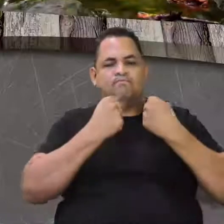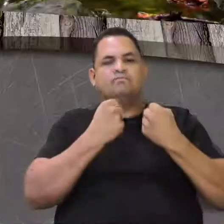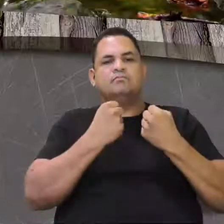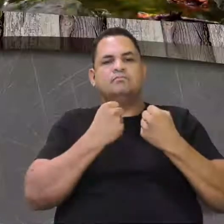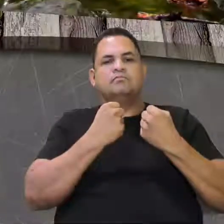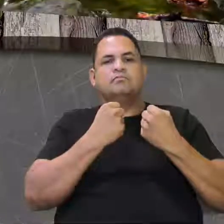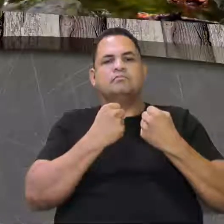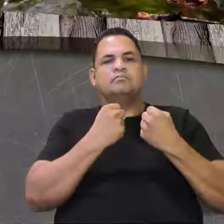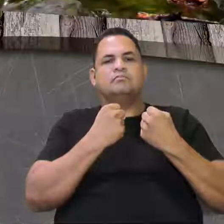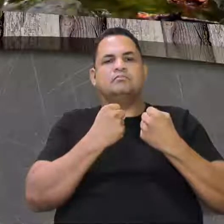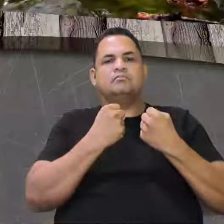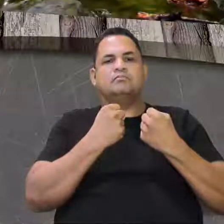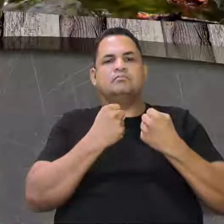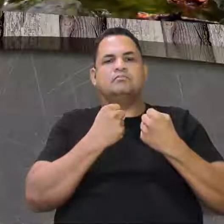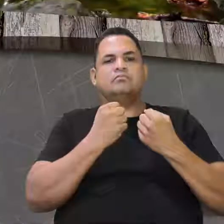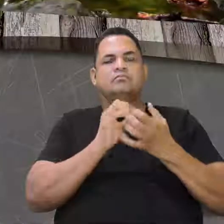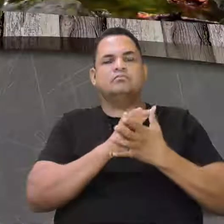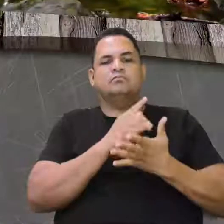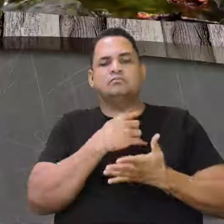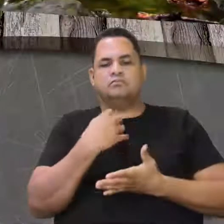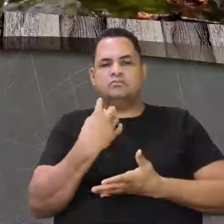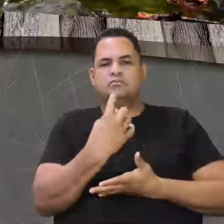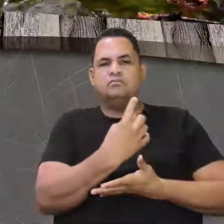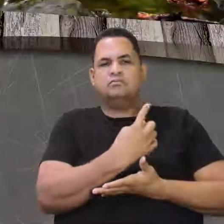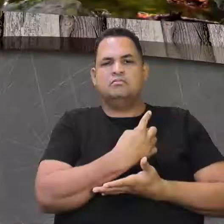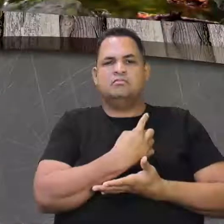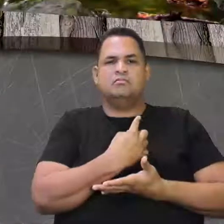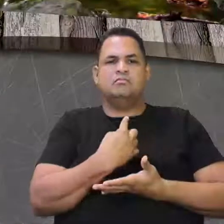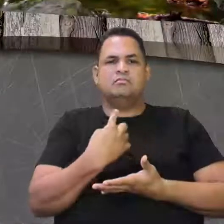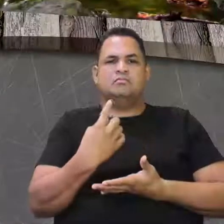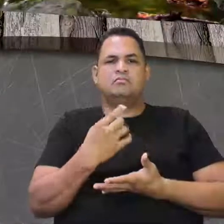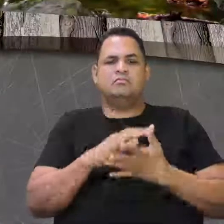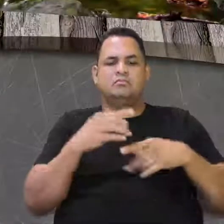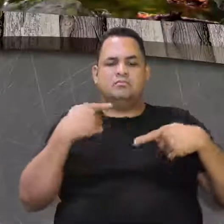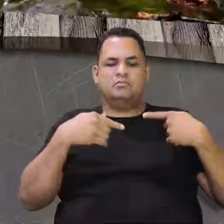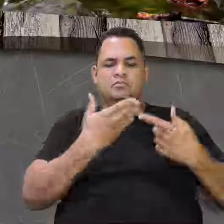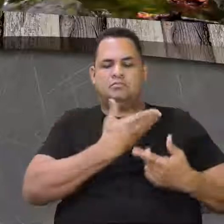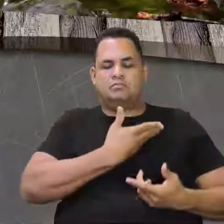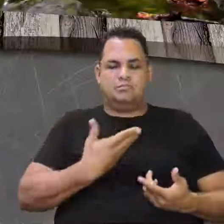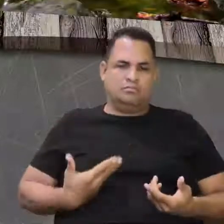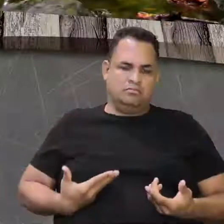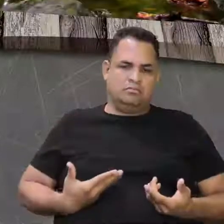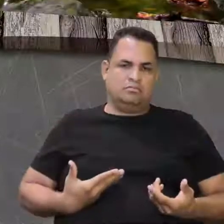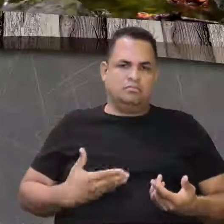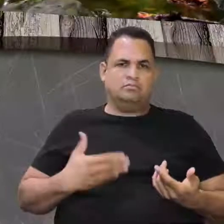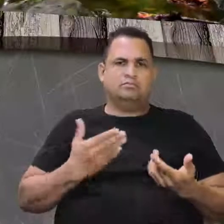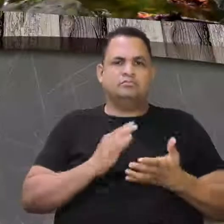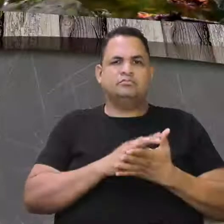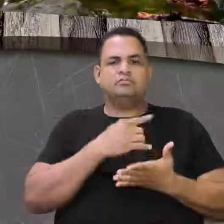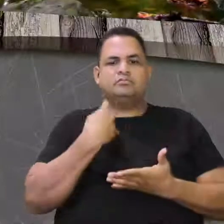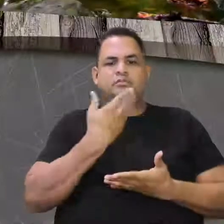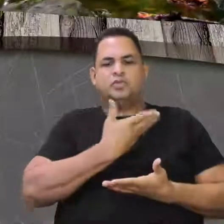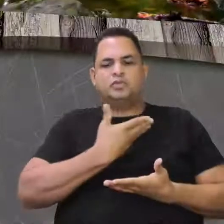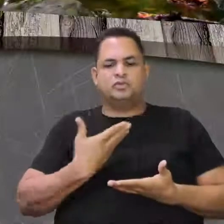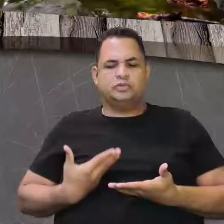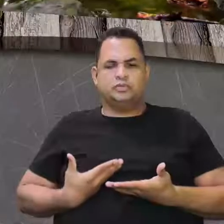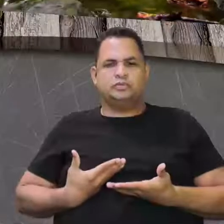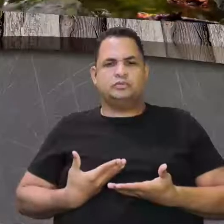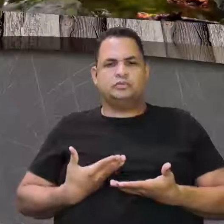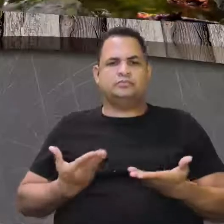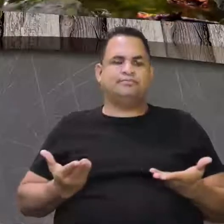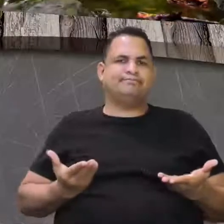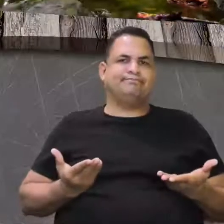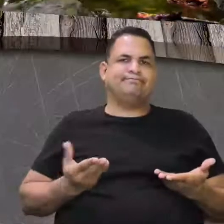esforço das nossas políticas públicas, né? Dos nossos